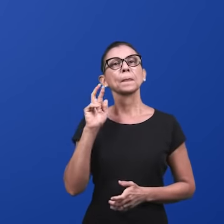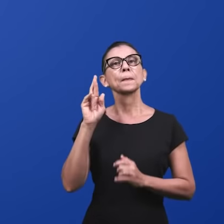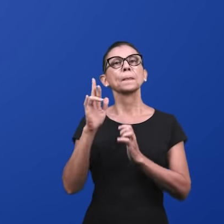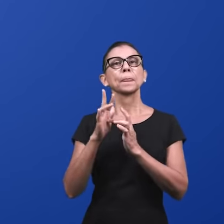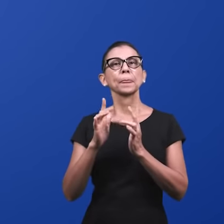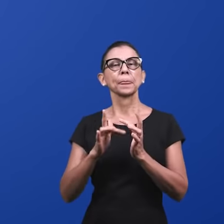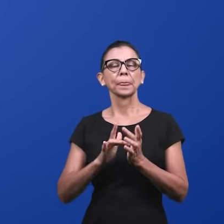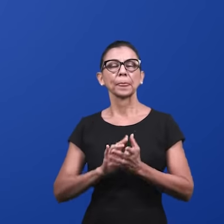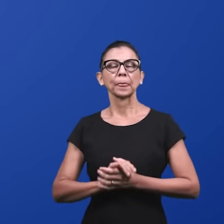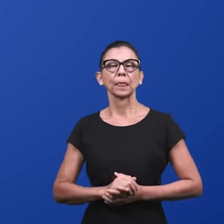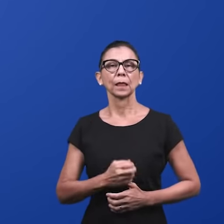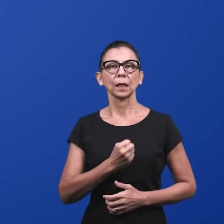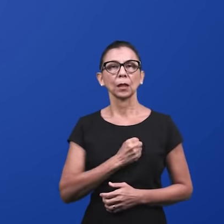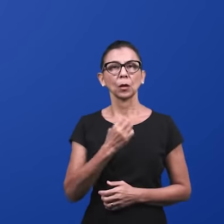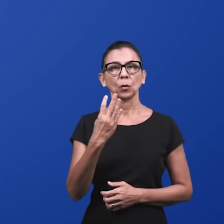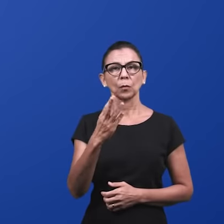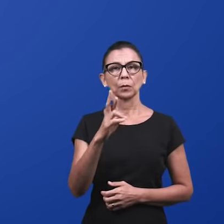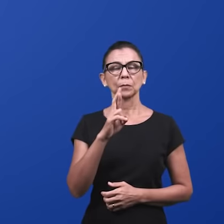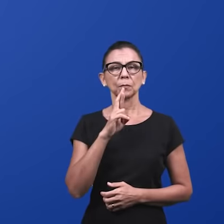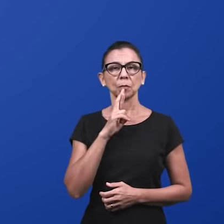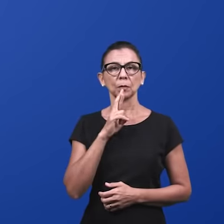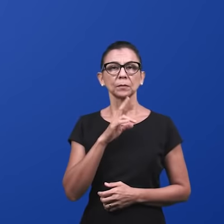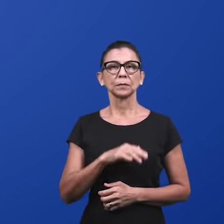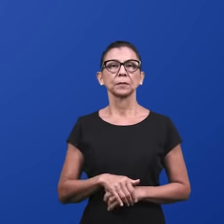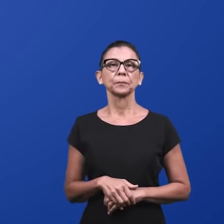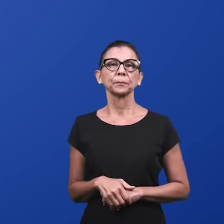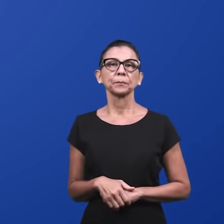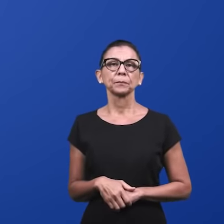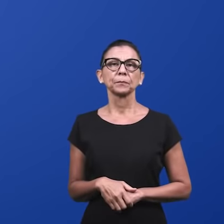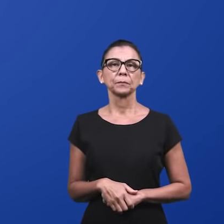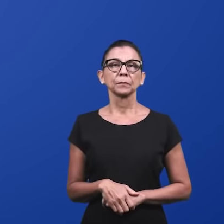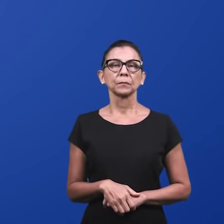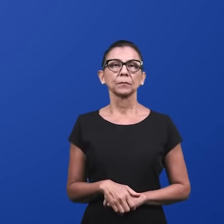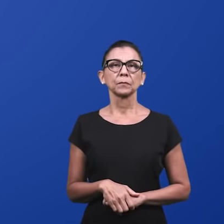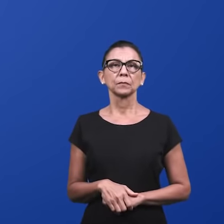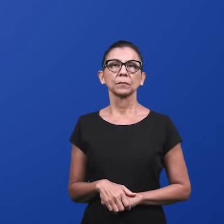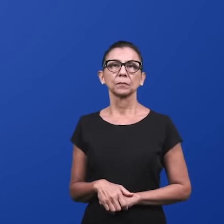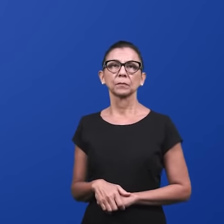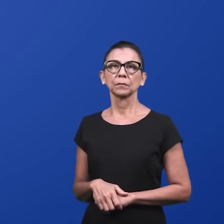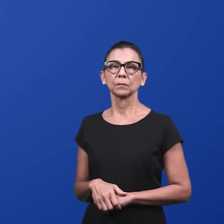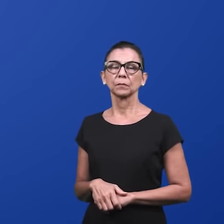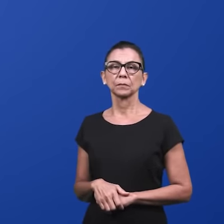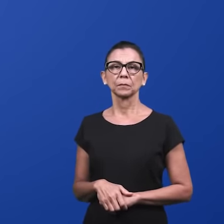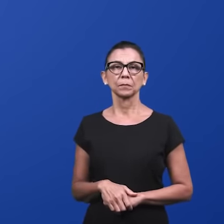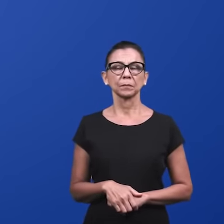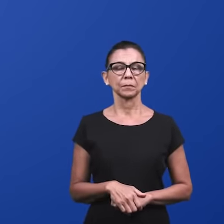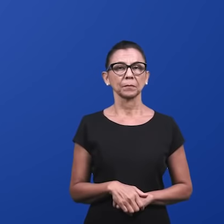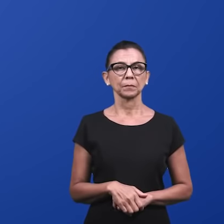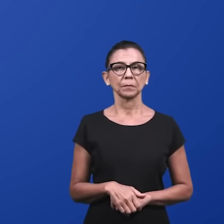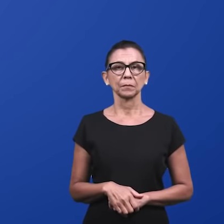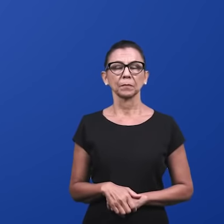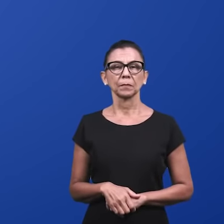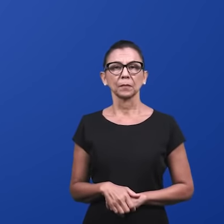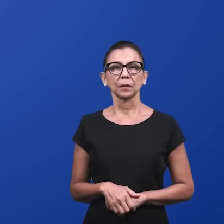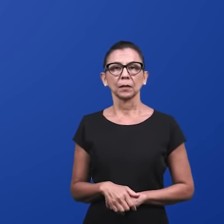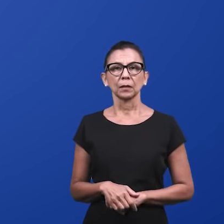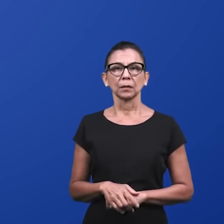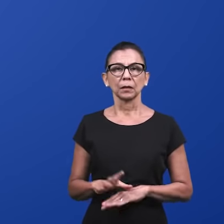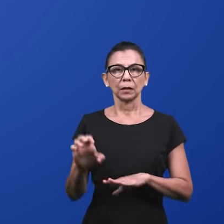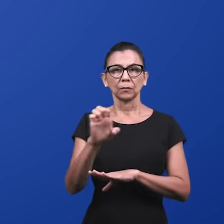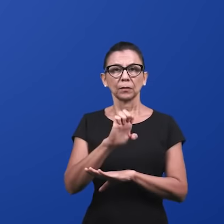Jesus, irmãos. Respondendo à questão número 4 da EBD, ao lermos a carta de Paulo aos Efésios, é